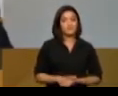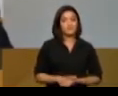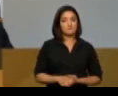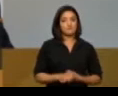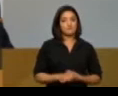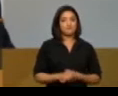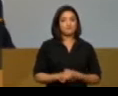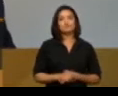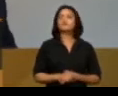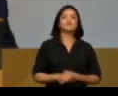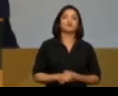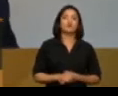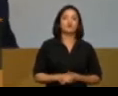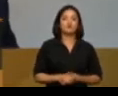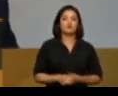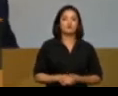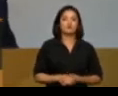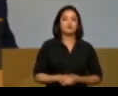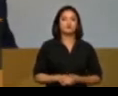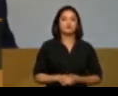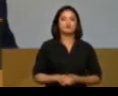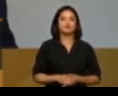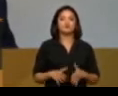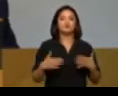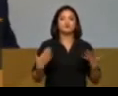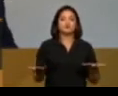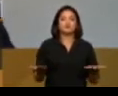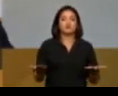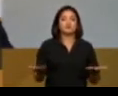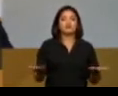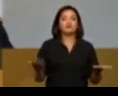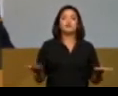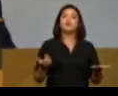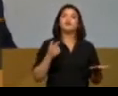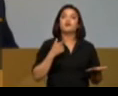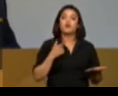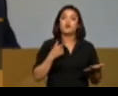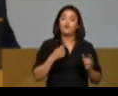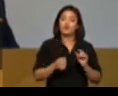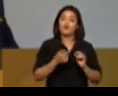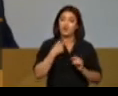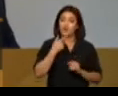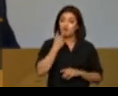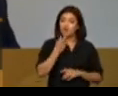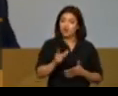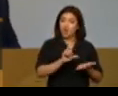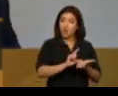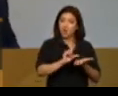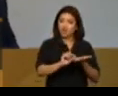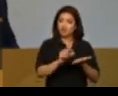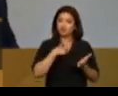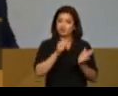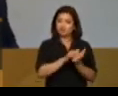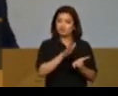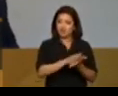isto como um cabotinismo, há um artigo que publiquei antes do advento ainda do